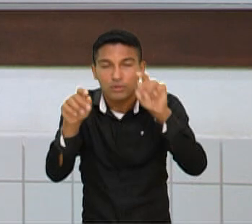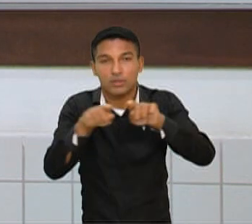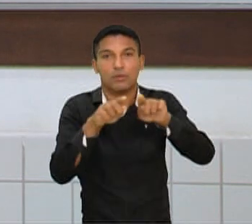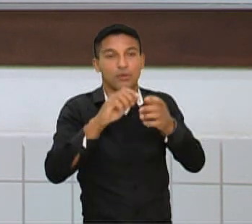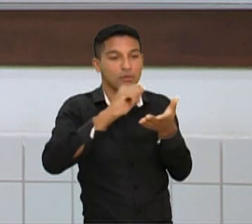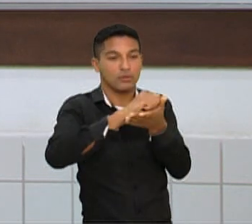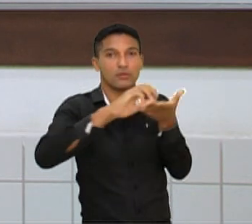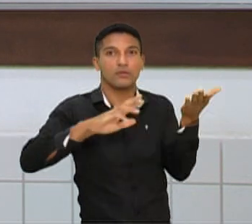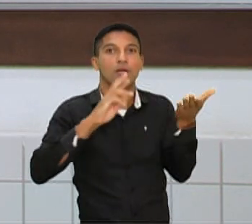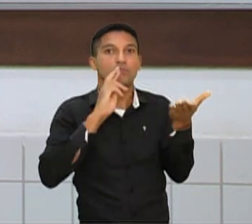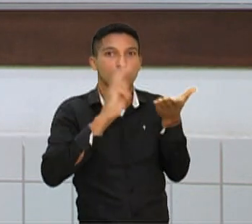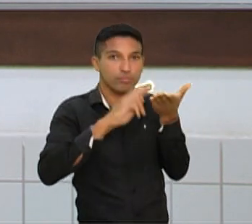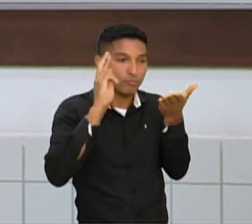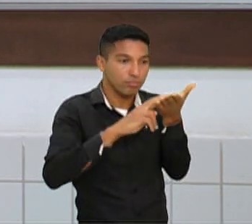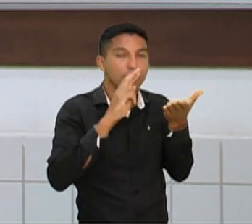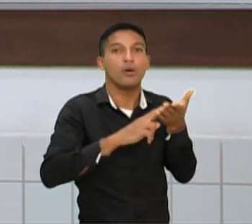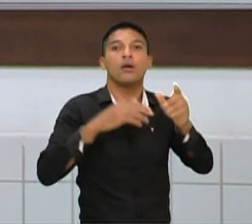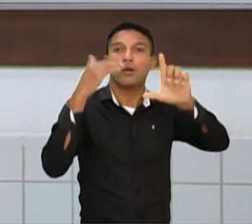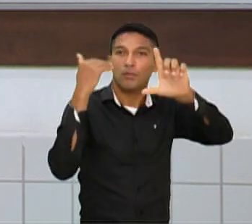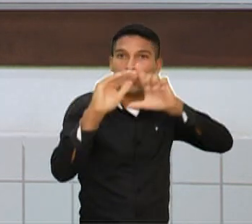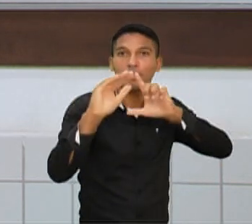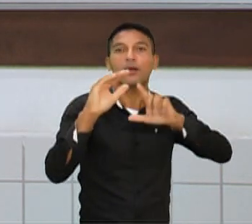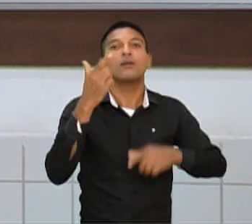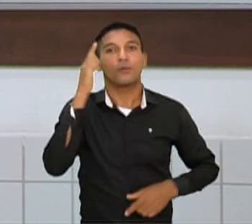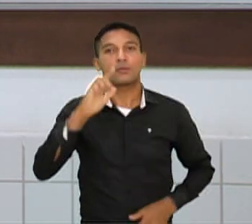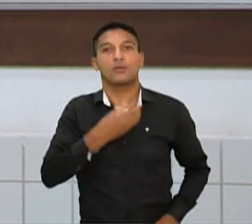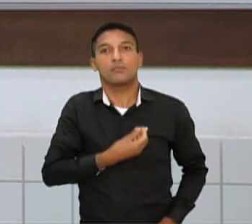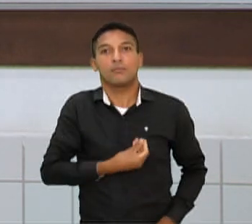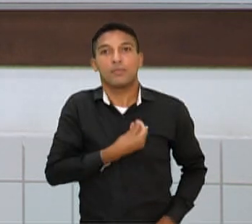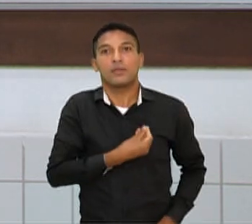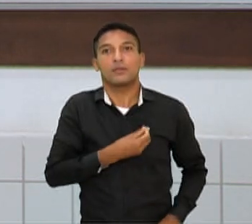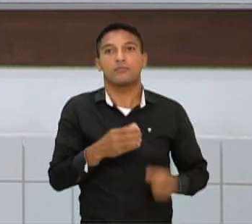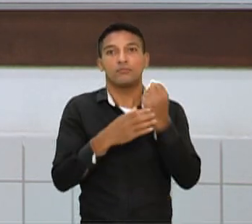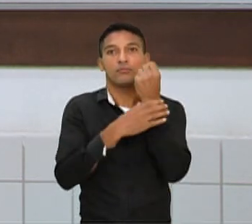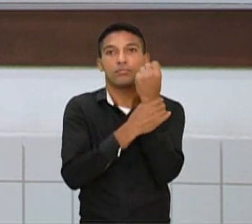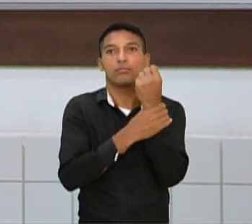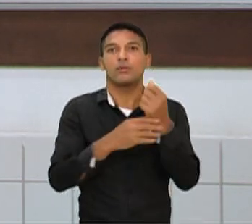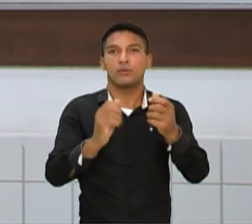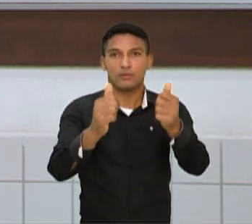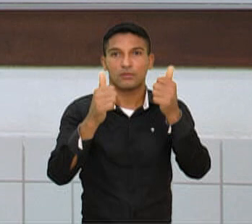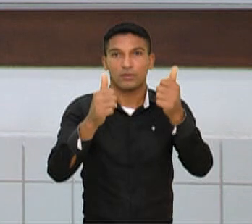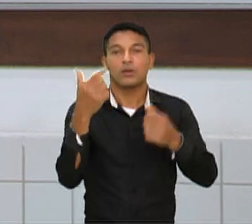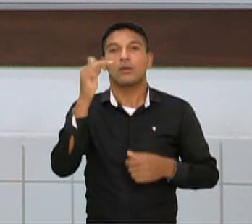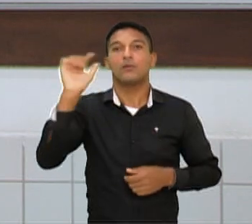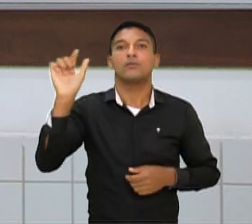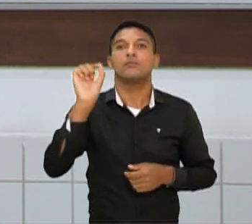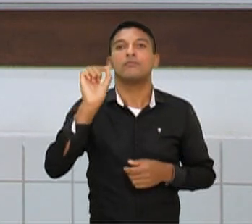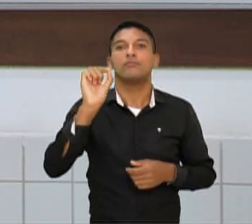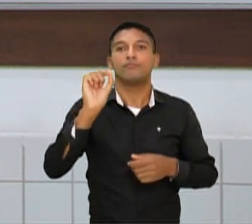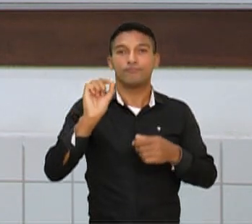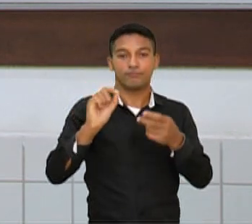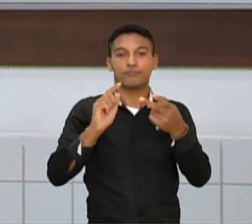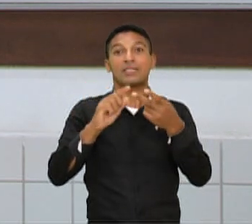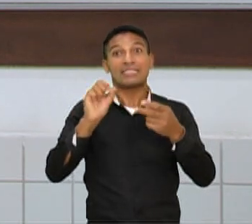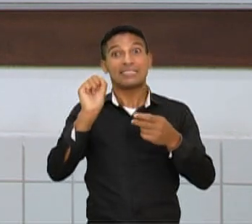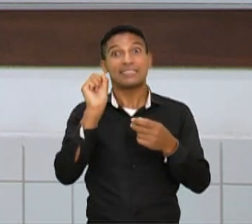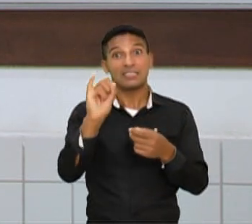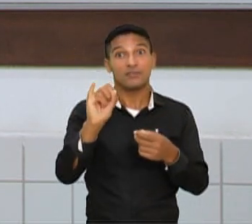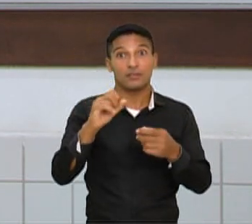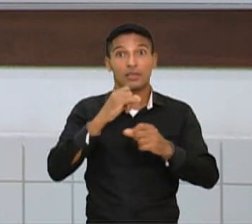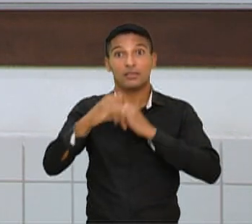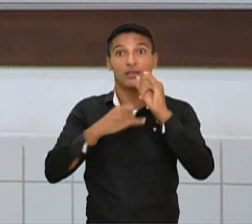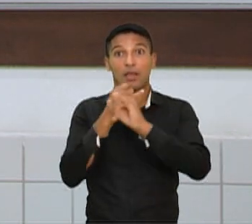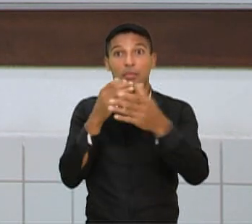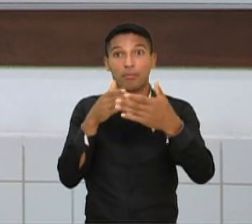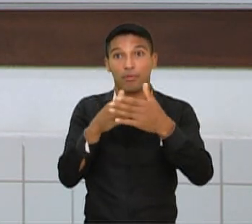1, envie, e aí sim sua presença foi garantida. Outras situações referem-se principalmente ao seu contato direto com o